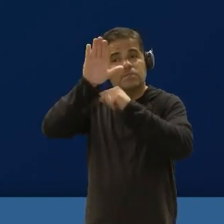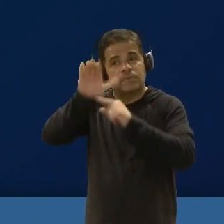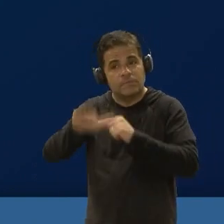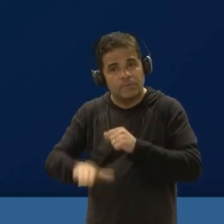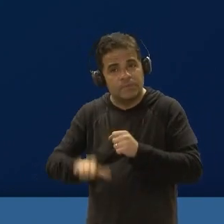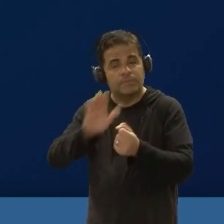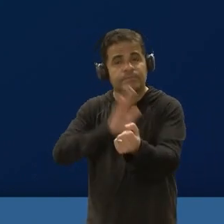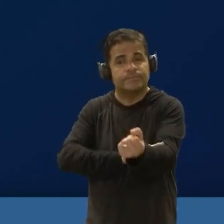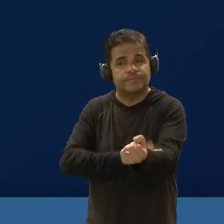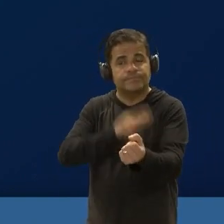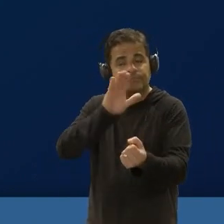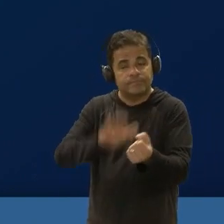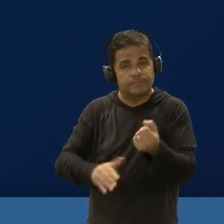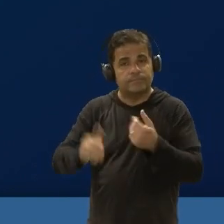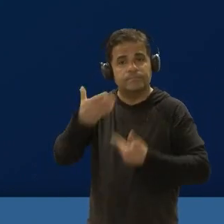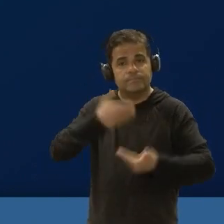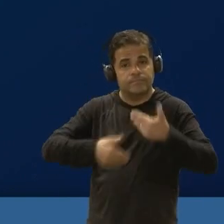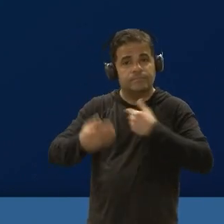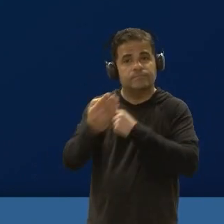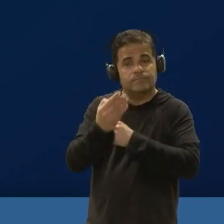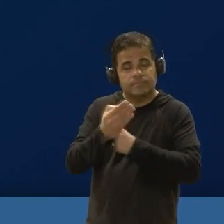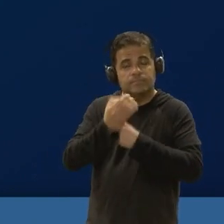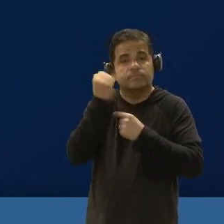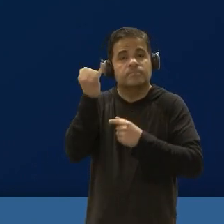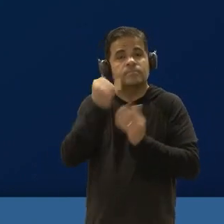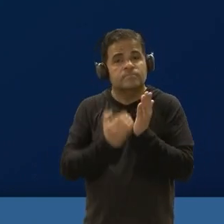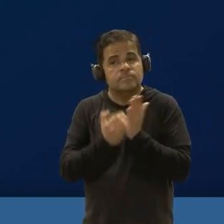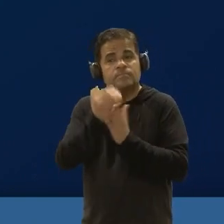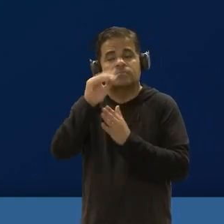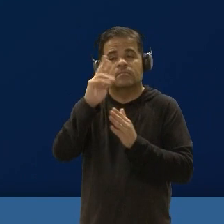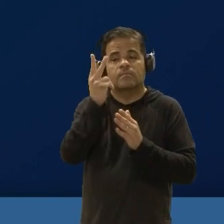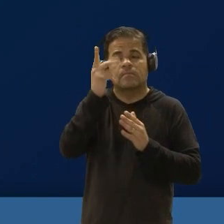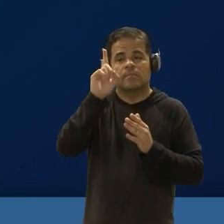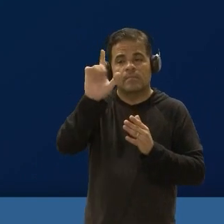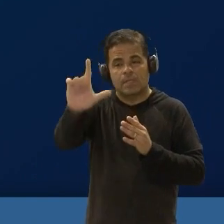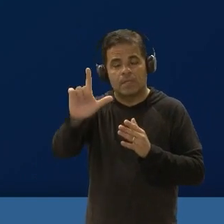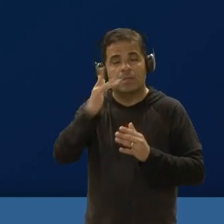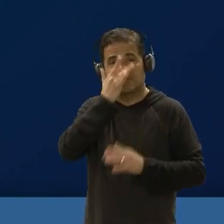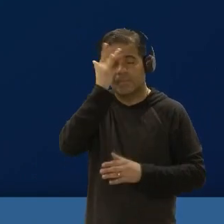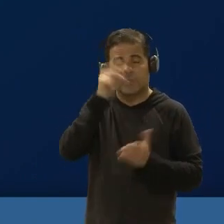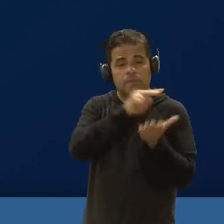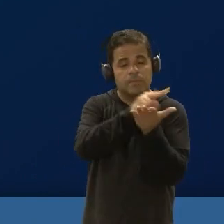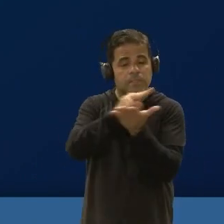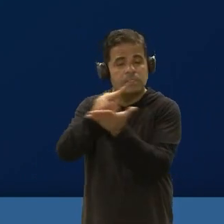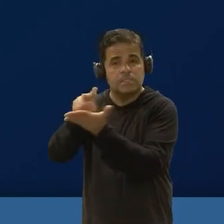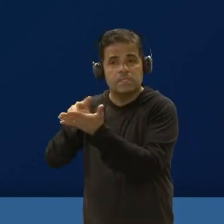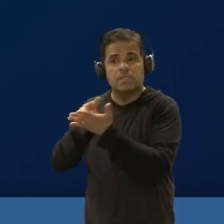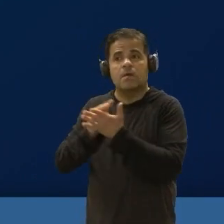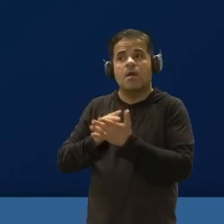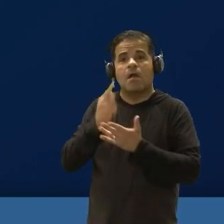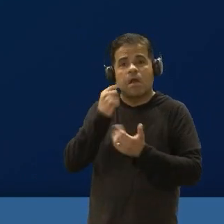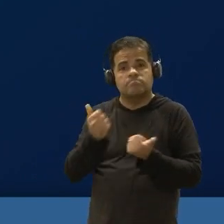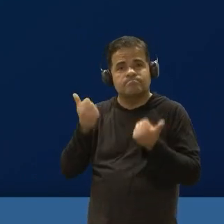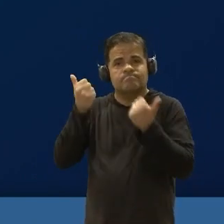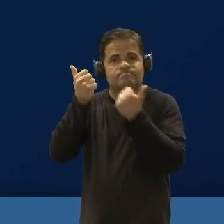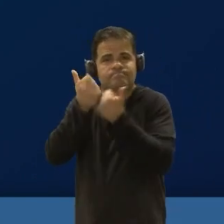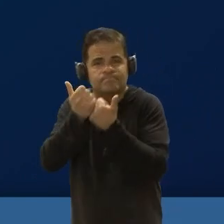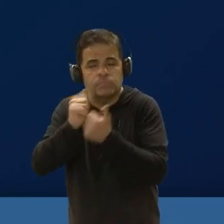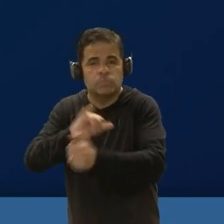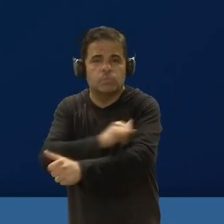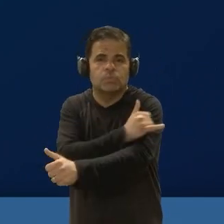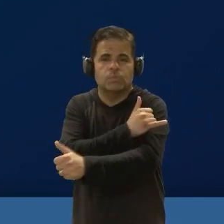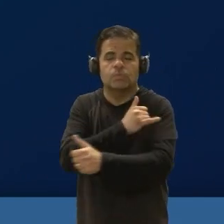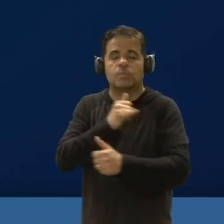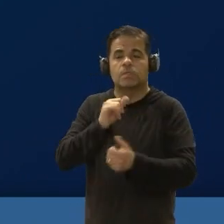o benefício lipídico, é muito importante aumentar o HDL desses pacientes, e a substituição de gordura saturada